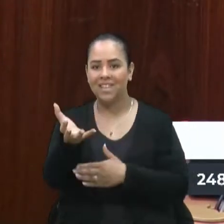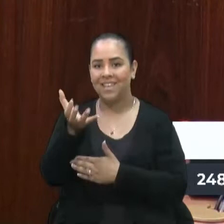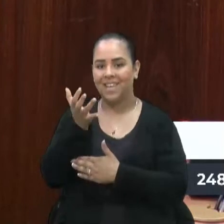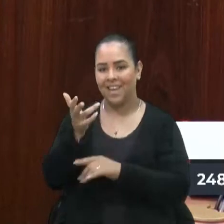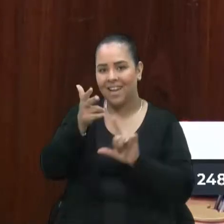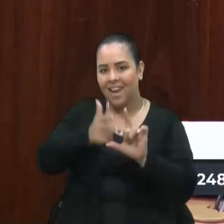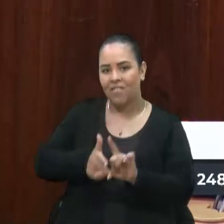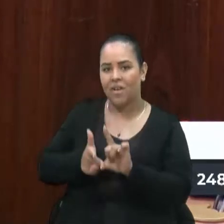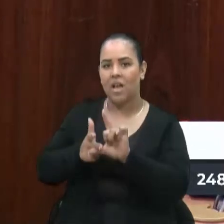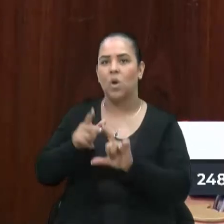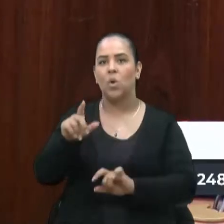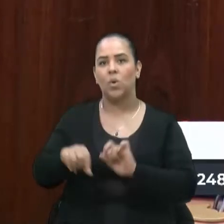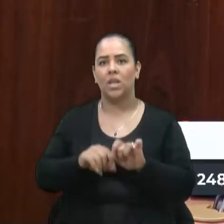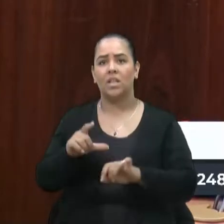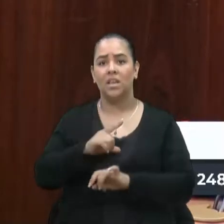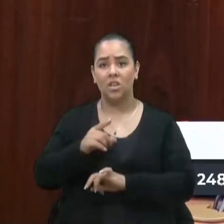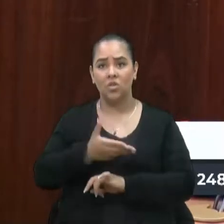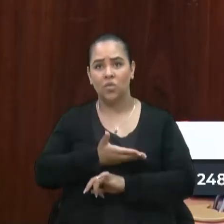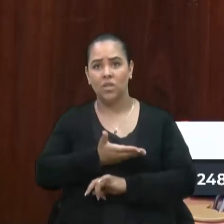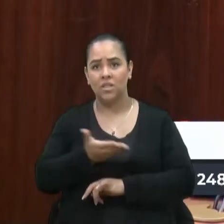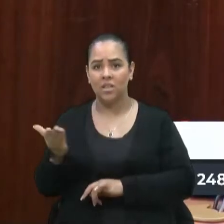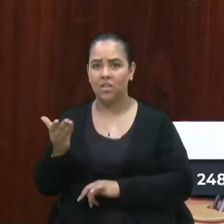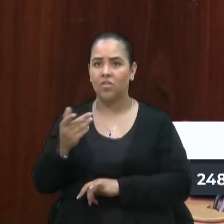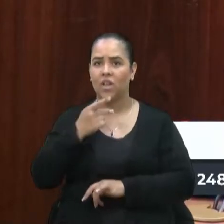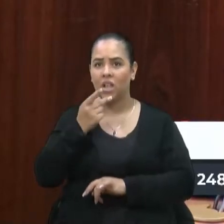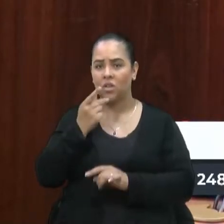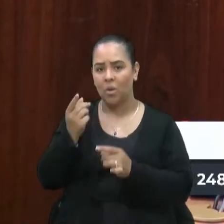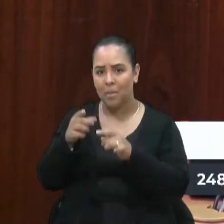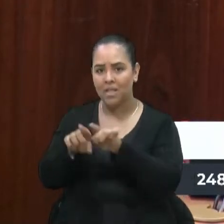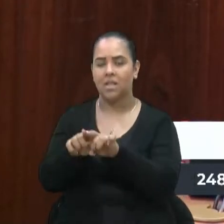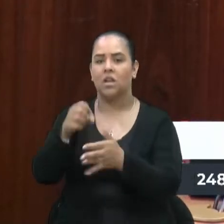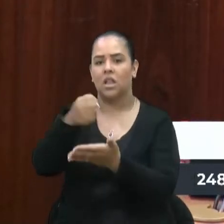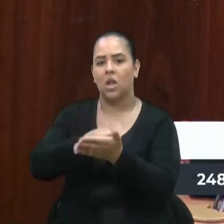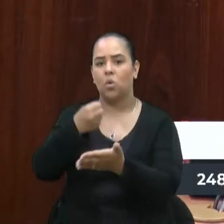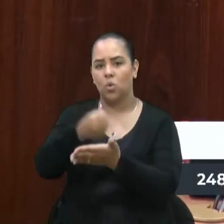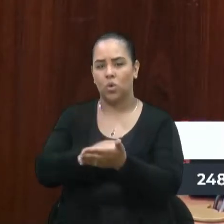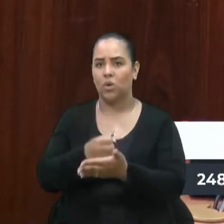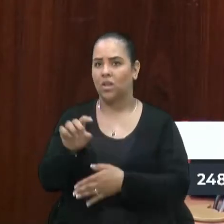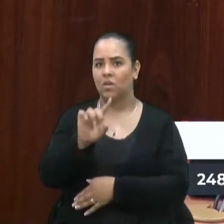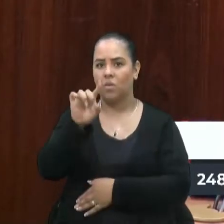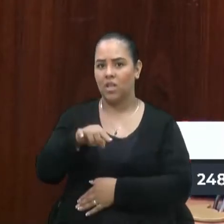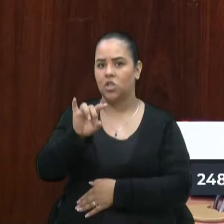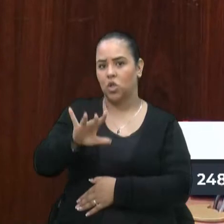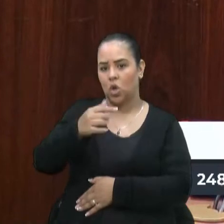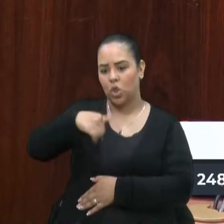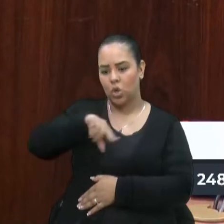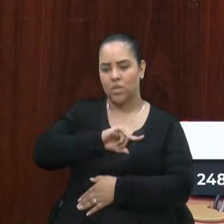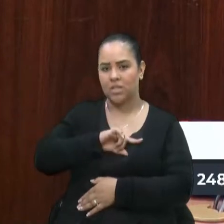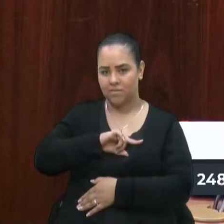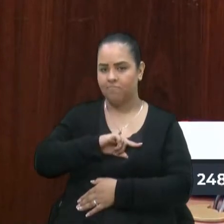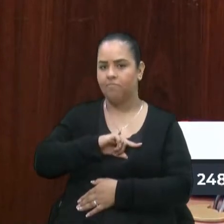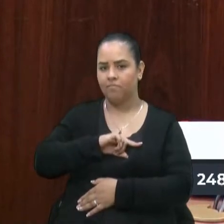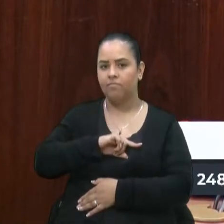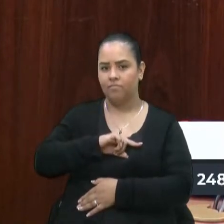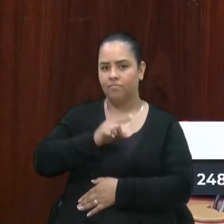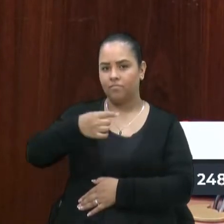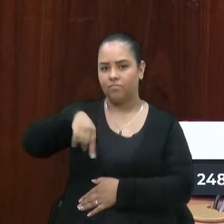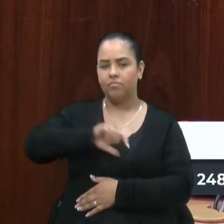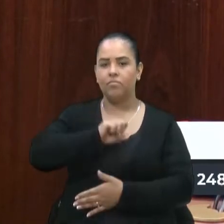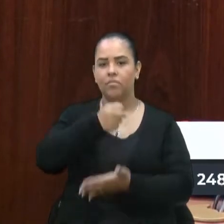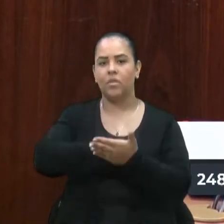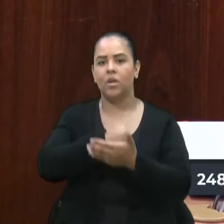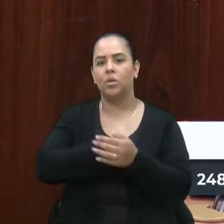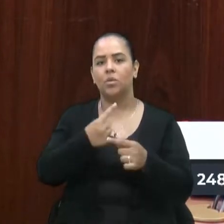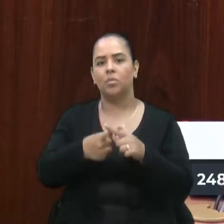gravar os relatos de vocês sendo parceiros dessa luta, que não é apenas nossa. Nós lutamos por temer as